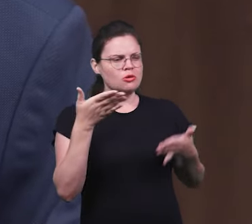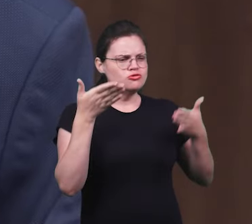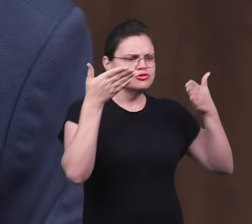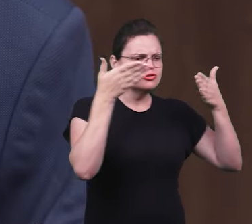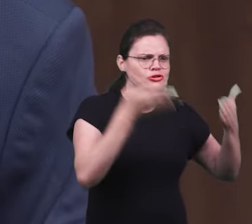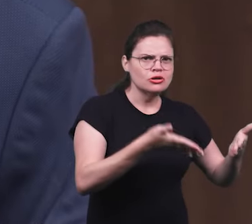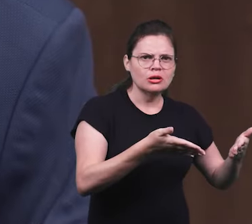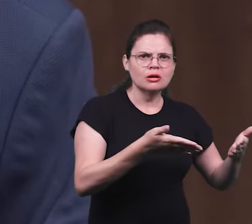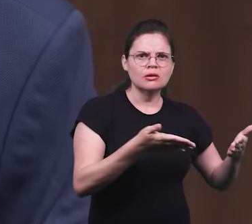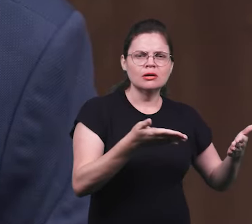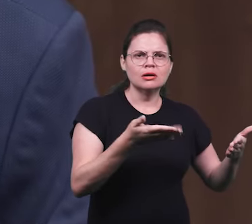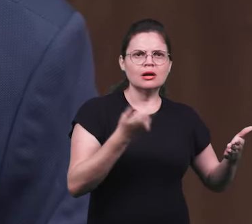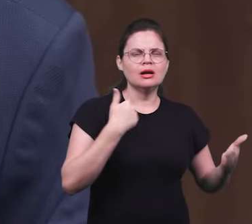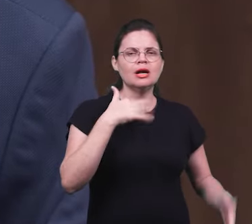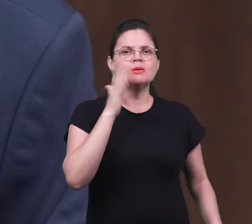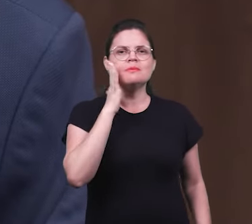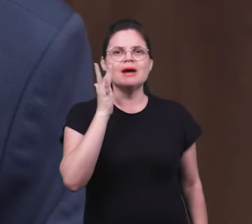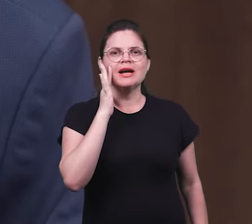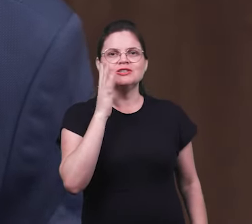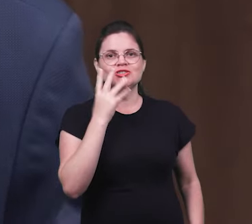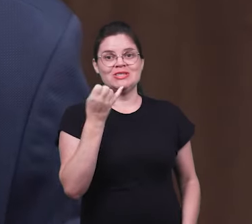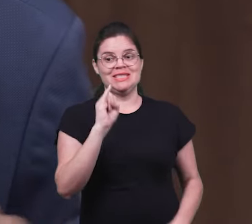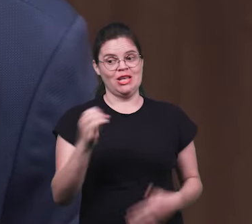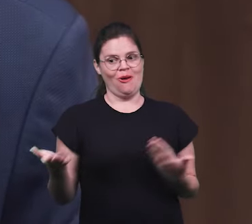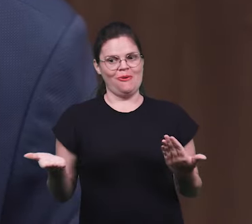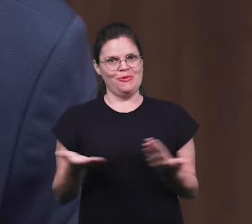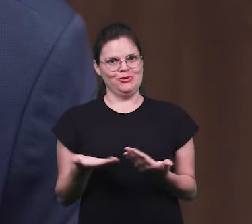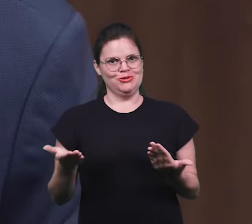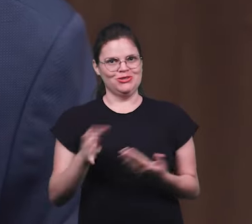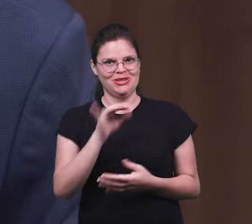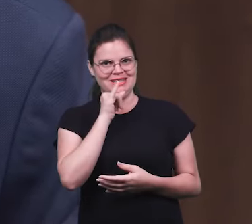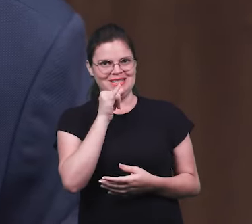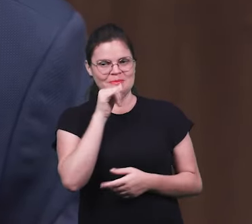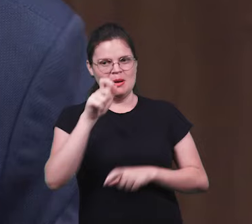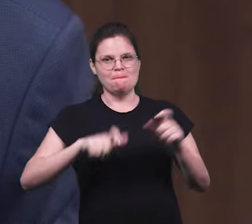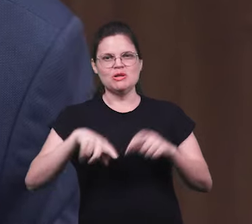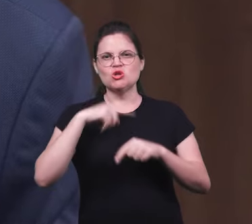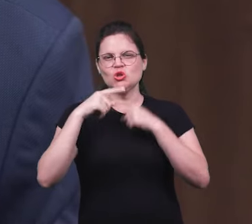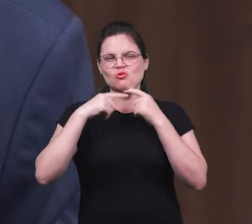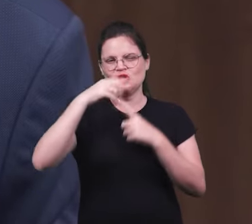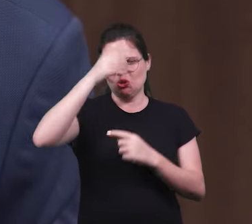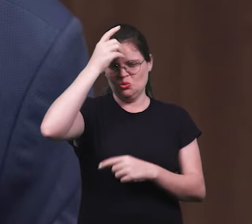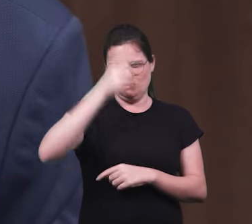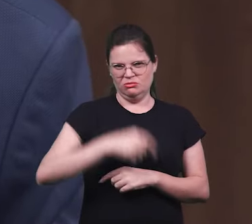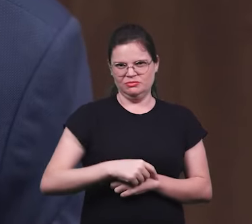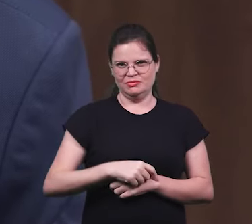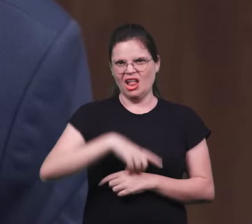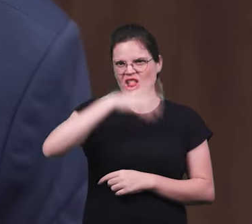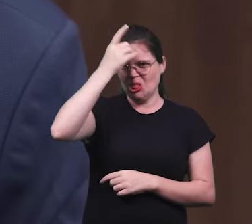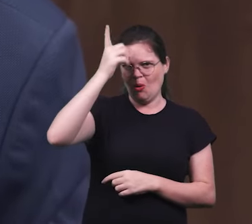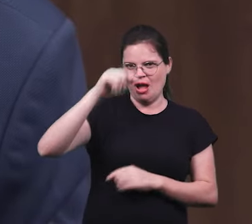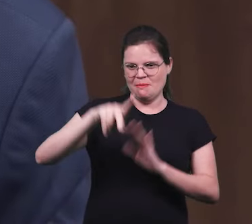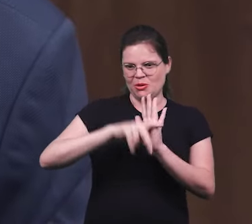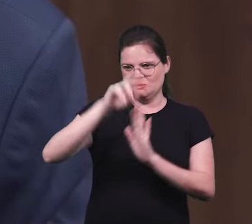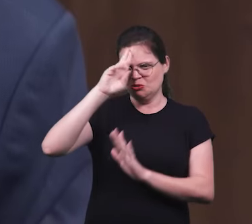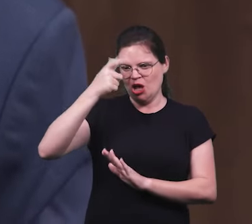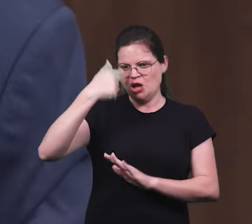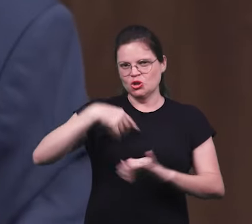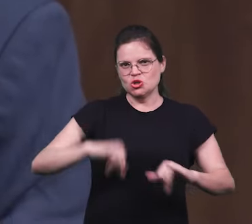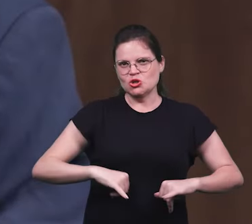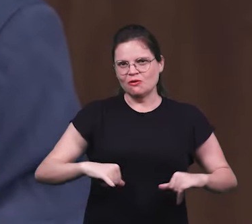aí eu pergunto, eu imagino alguns hoje que tem esse problema com dons espirituais, falando, mas vem cá, esse dom foi do Senhor, estou sofrendo tanto